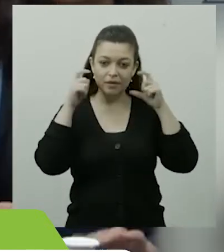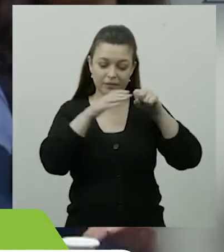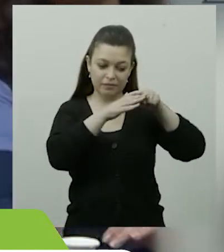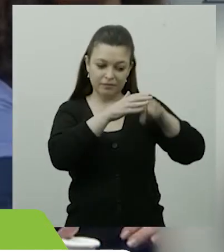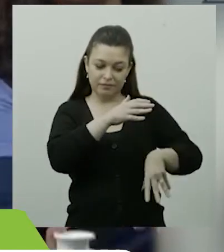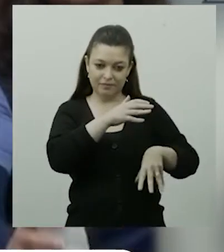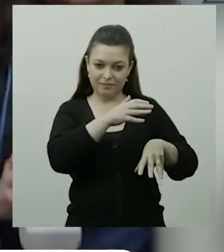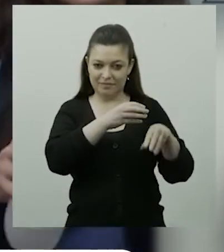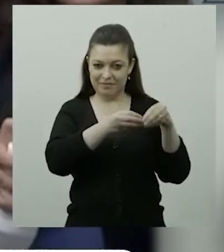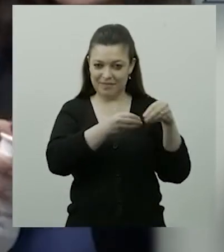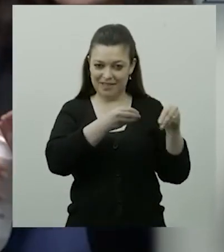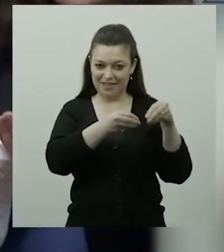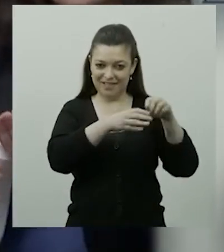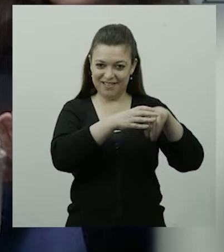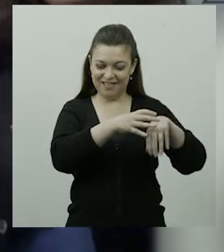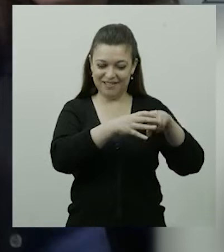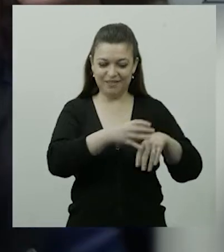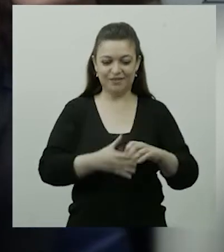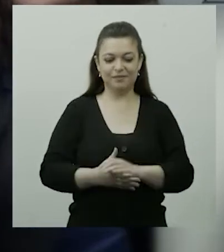lavar.